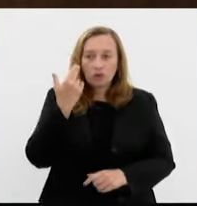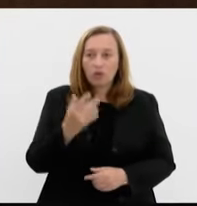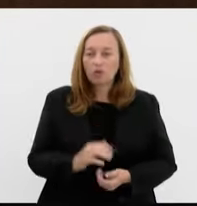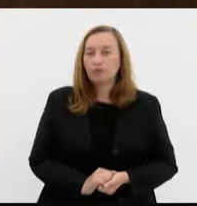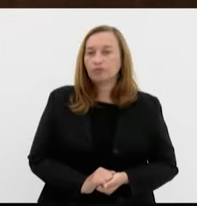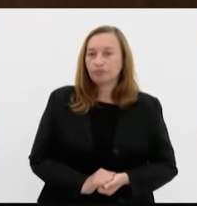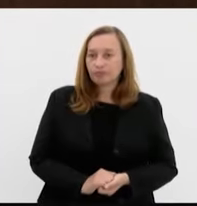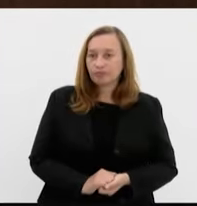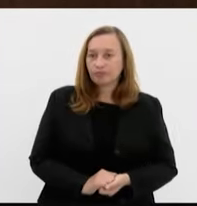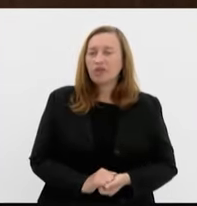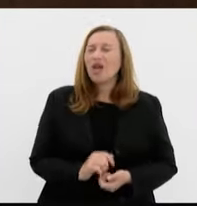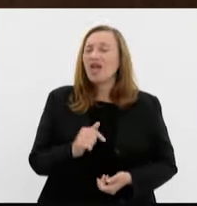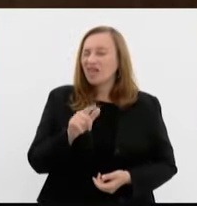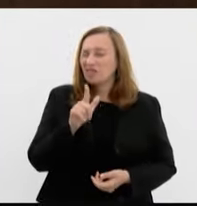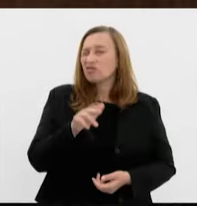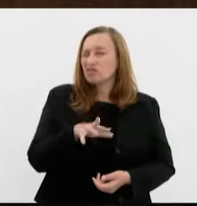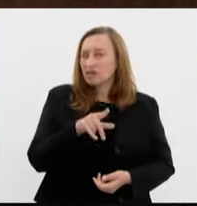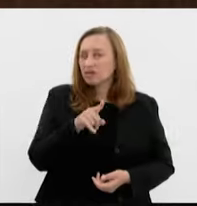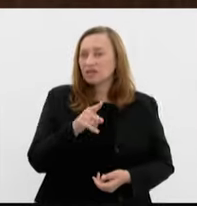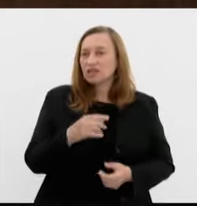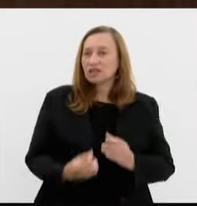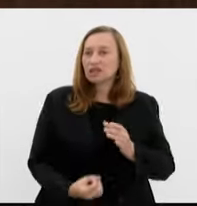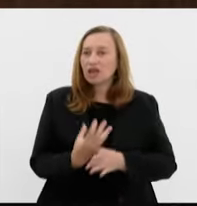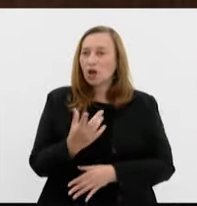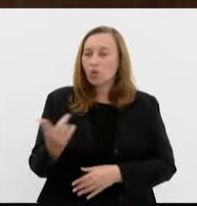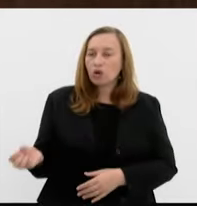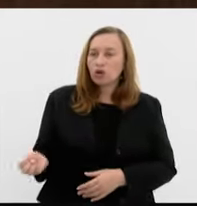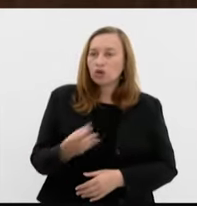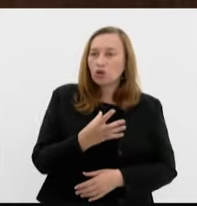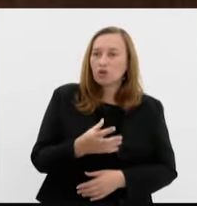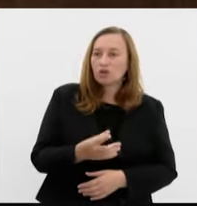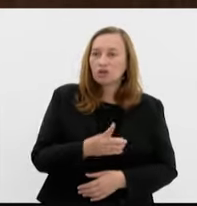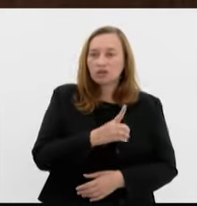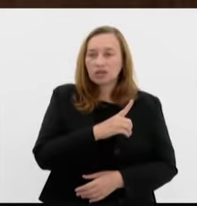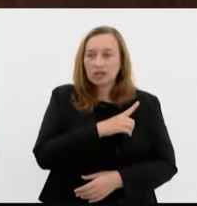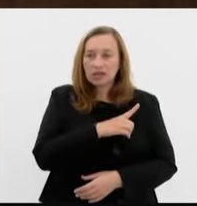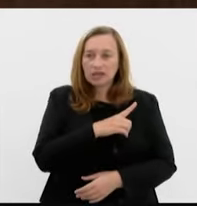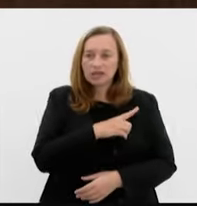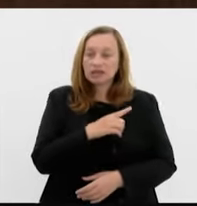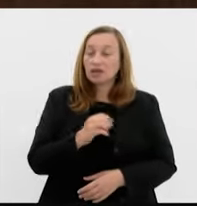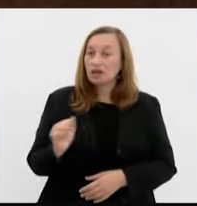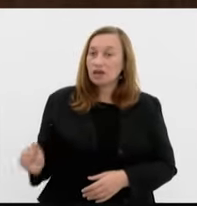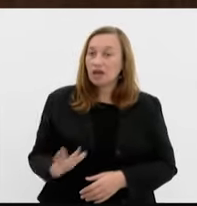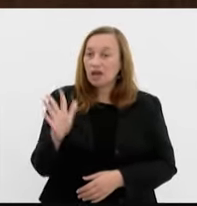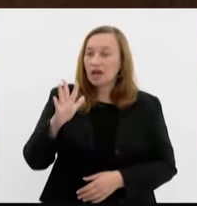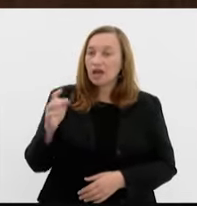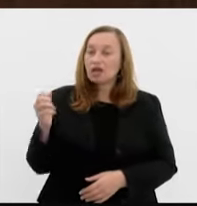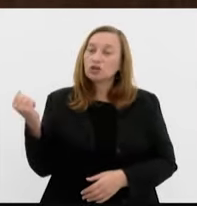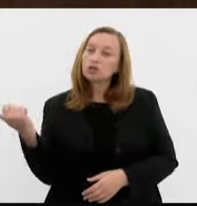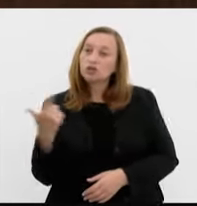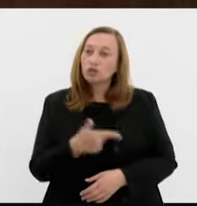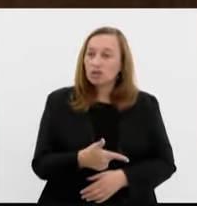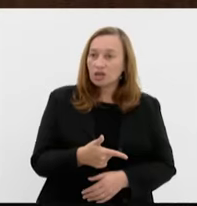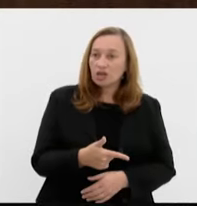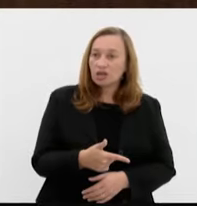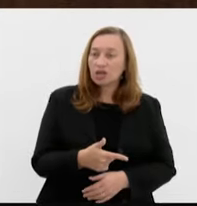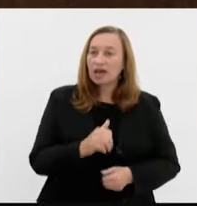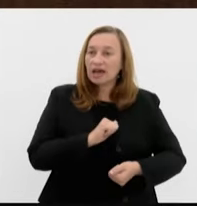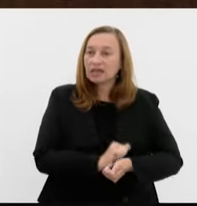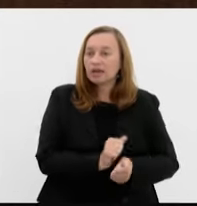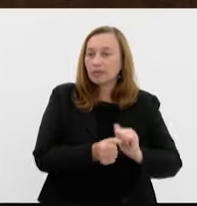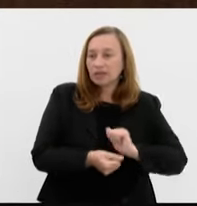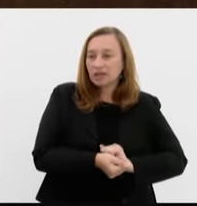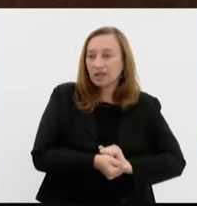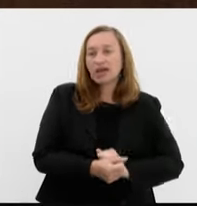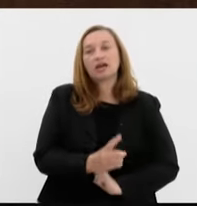porque é diferente você criar uma nova delegacia que é mais caro do que numa delegacia já existente você fazer